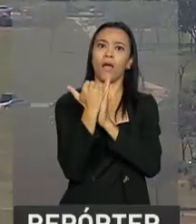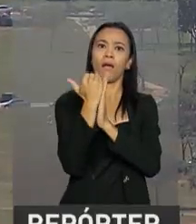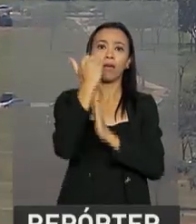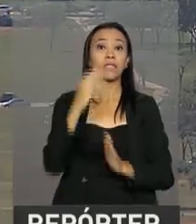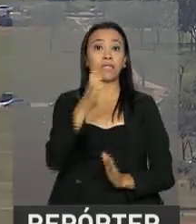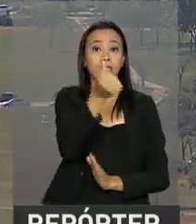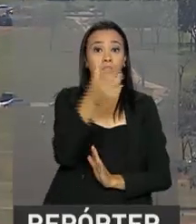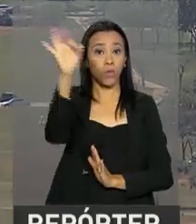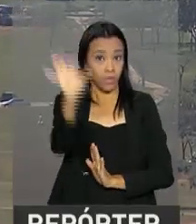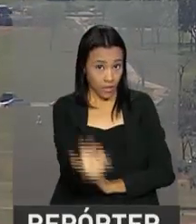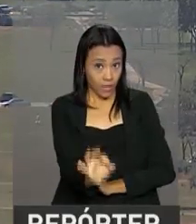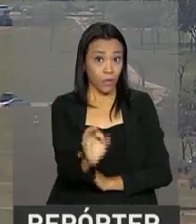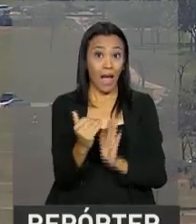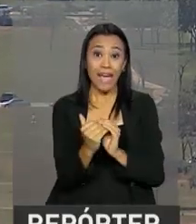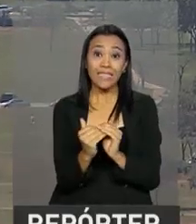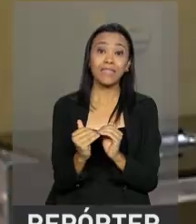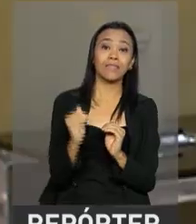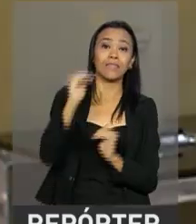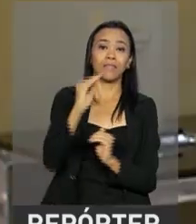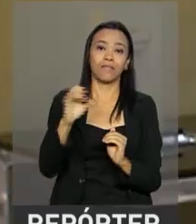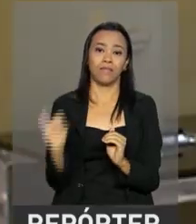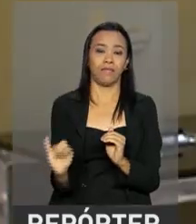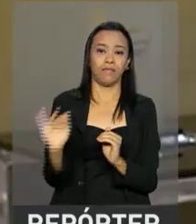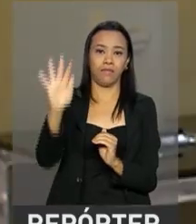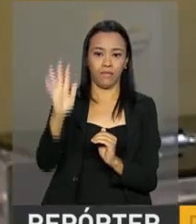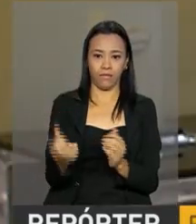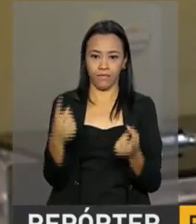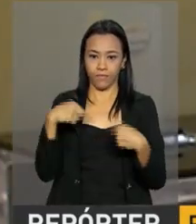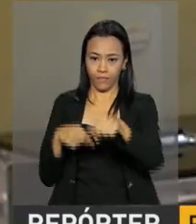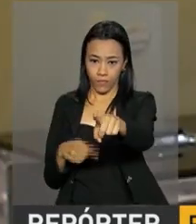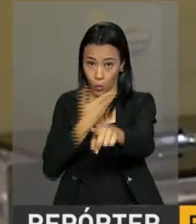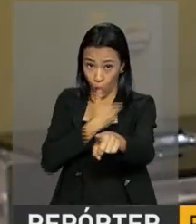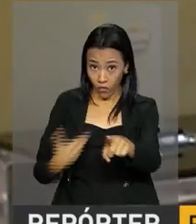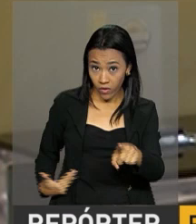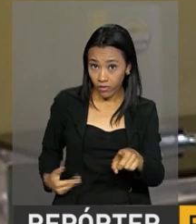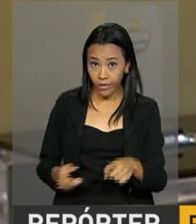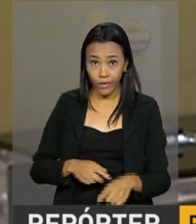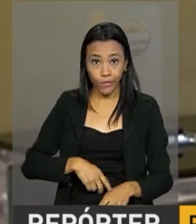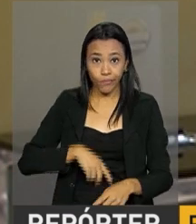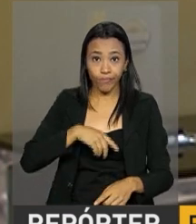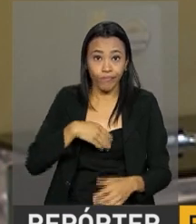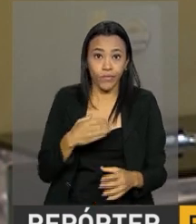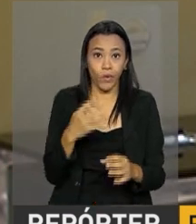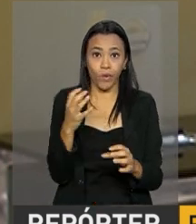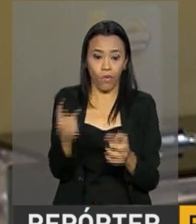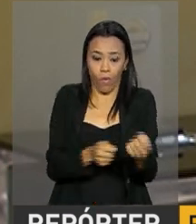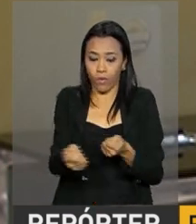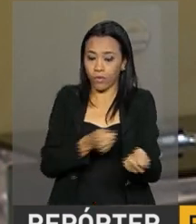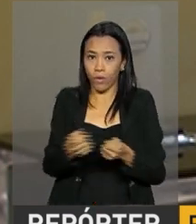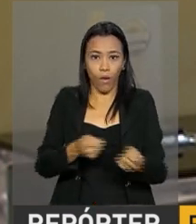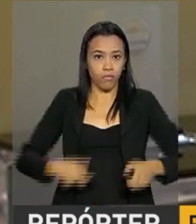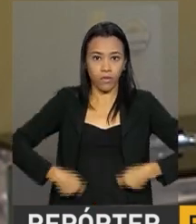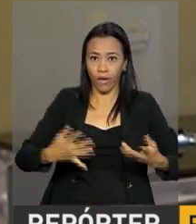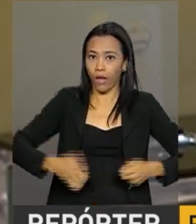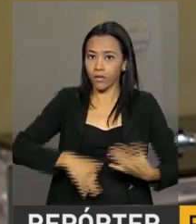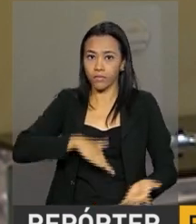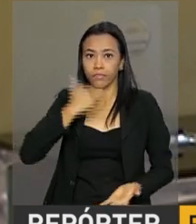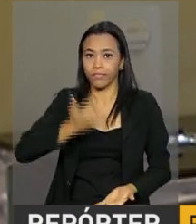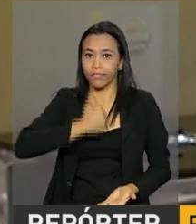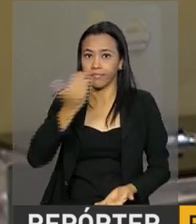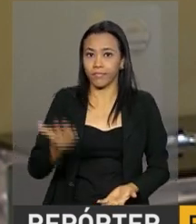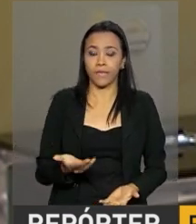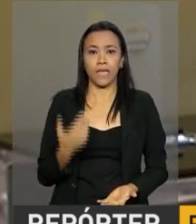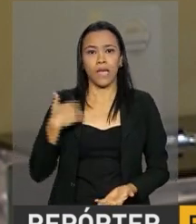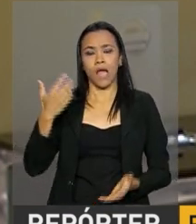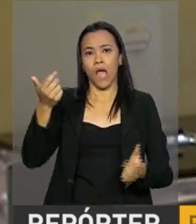6% acima da inflação um governo que não controla seus gastos e e se porventura chega a ter